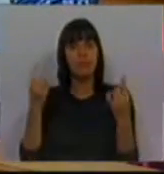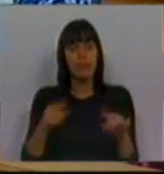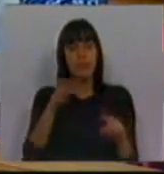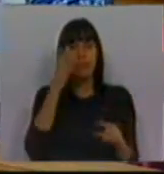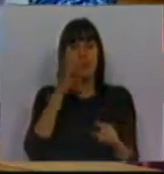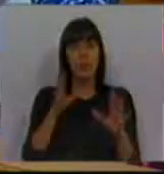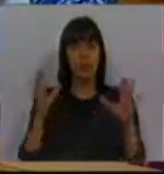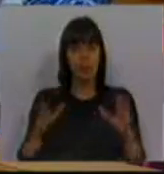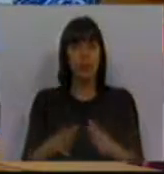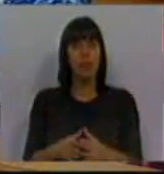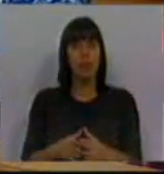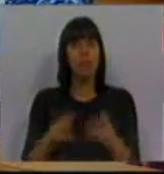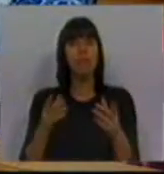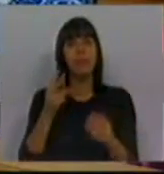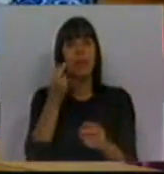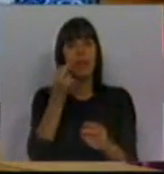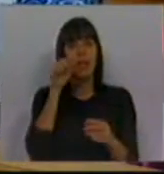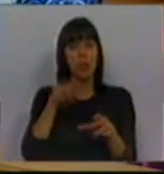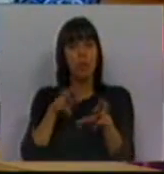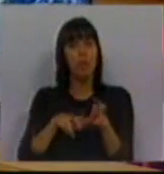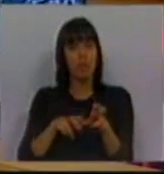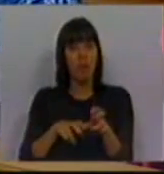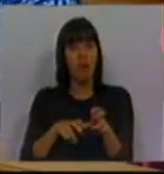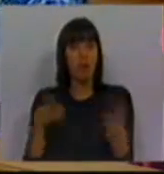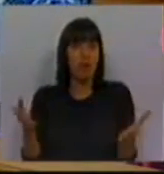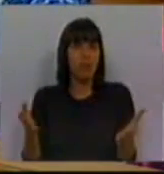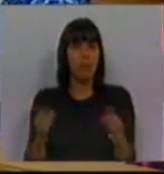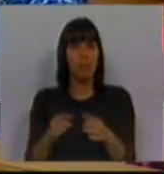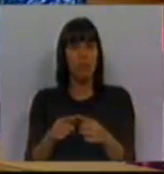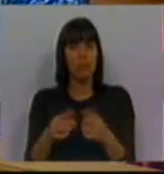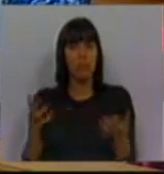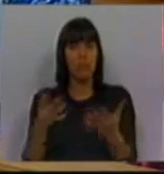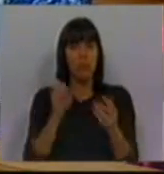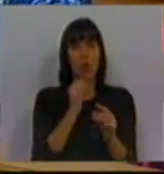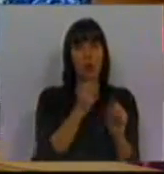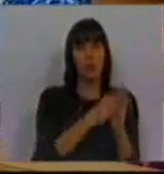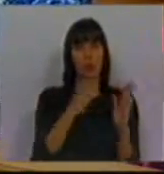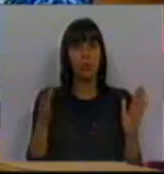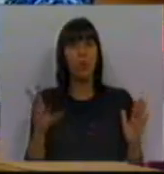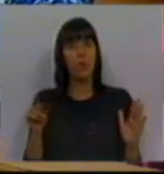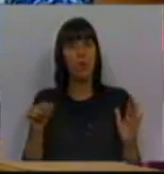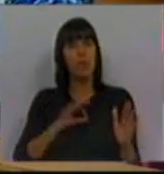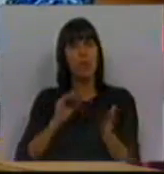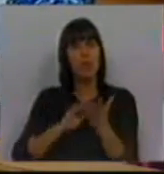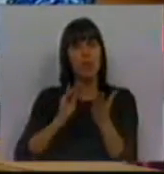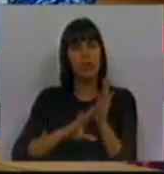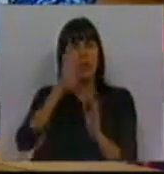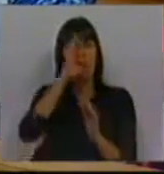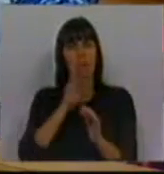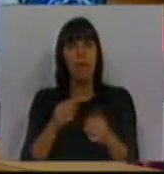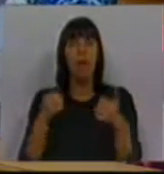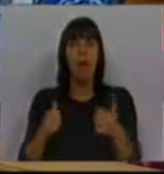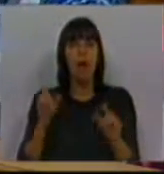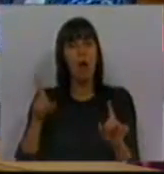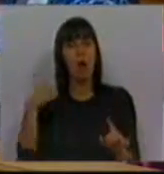apenas para dizer que as 3 mil vagas entre outubro e novembro, o Sr. Secretário de Estado, era bom